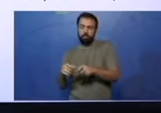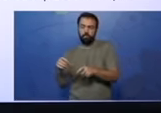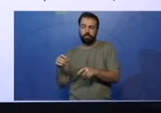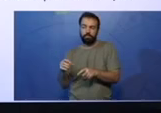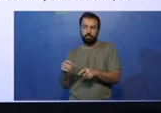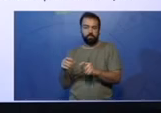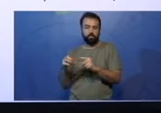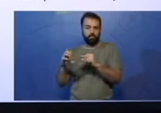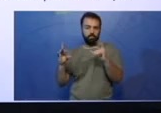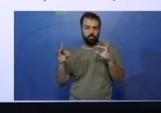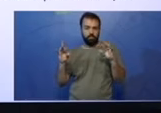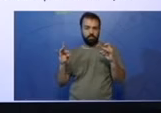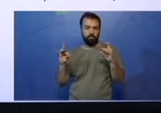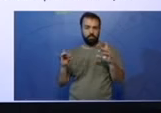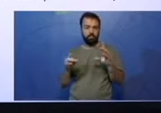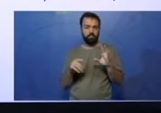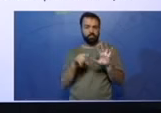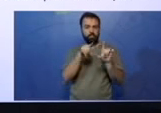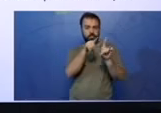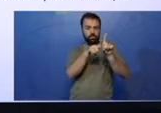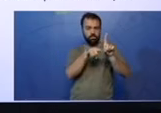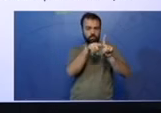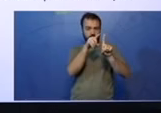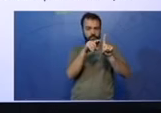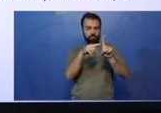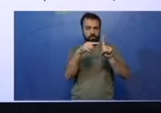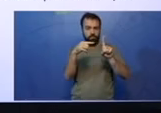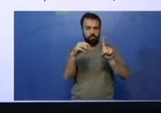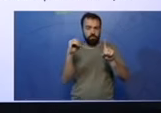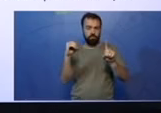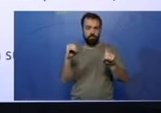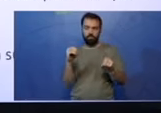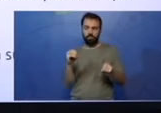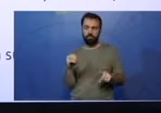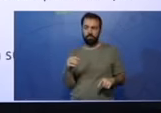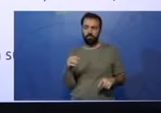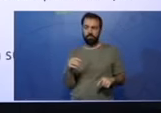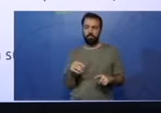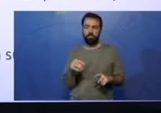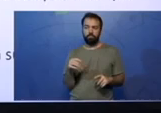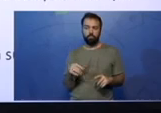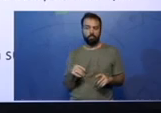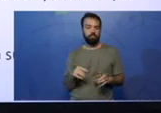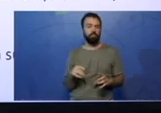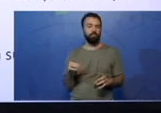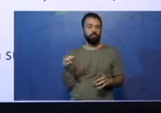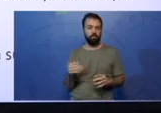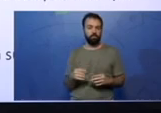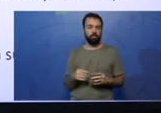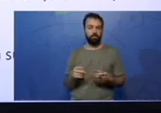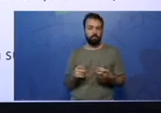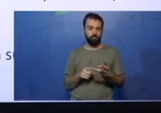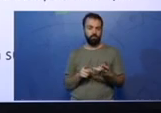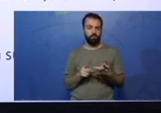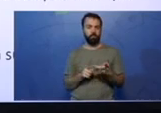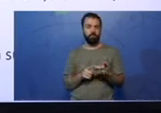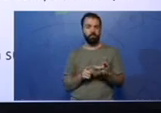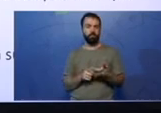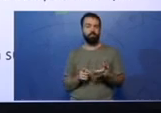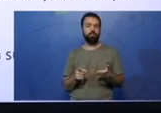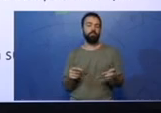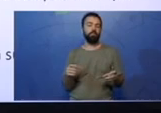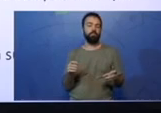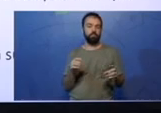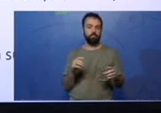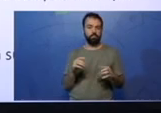Celsius, a temperatura que ela passa do estado líquido para o gasoso. Já a densidade é a razão entre a massa e